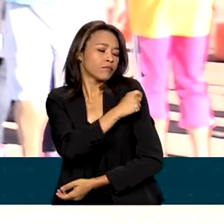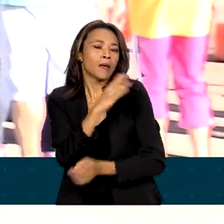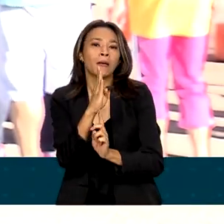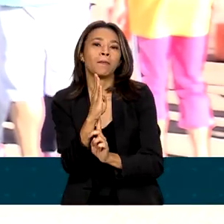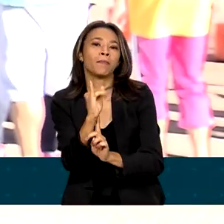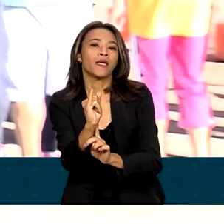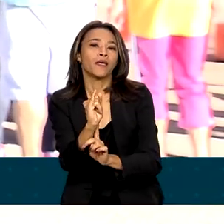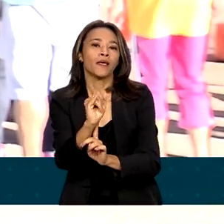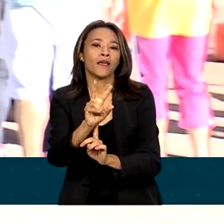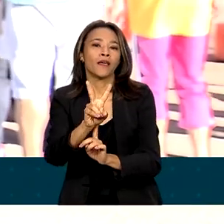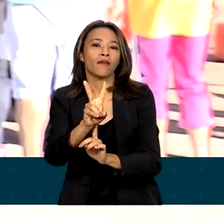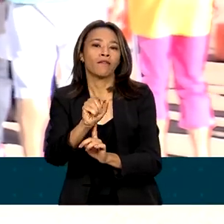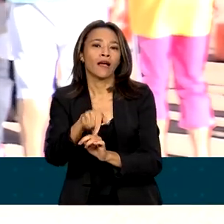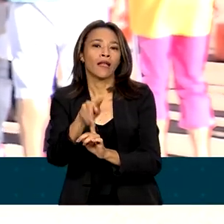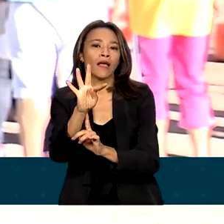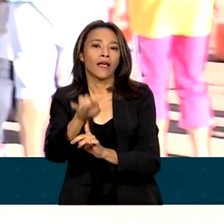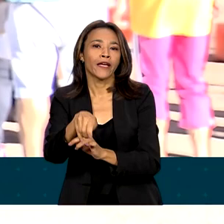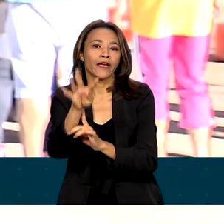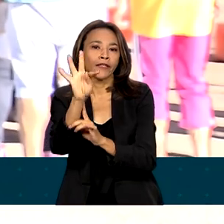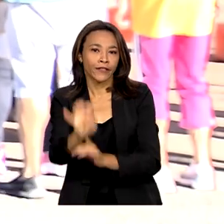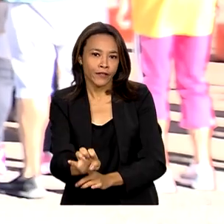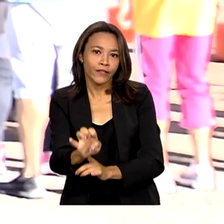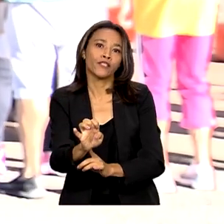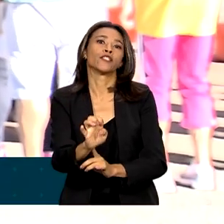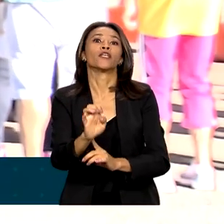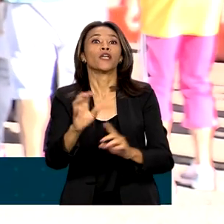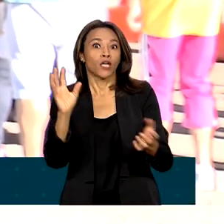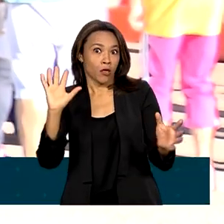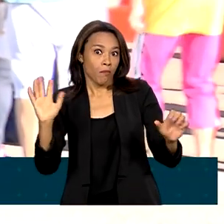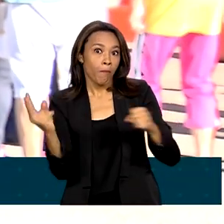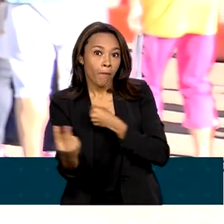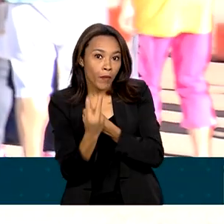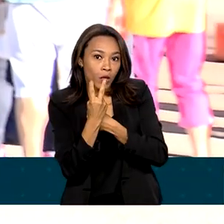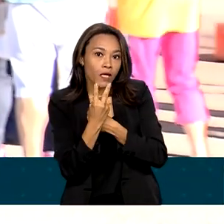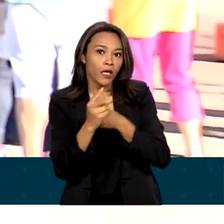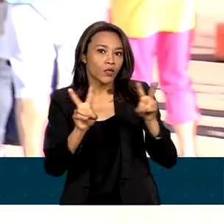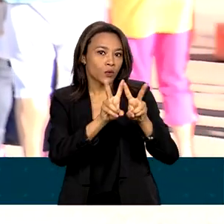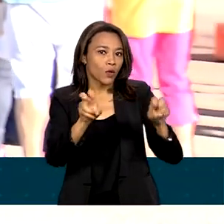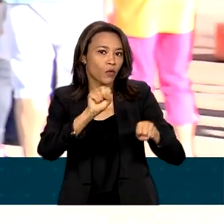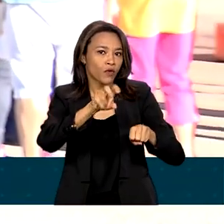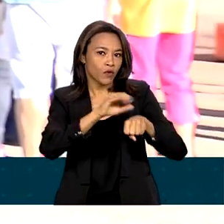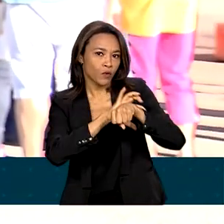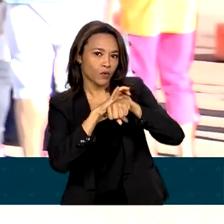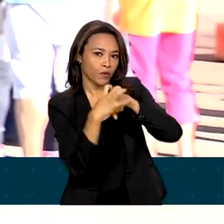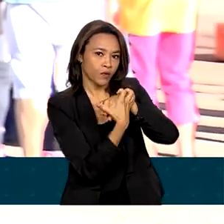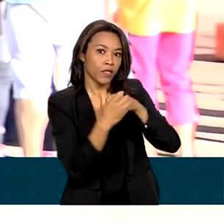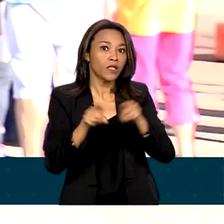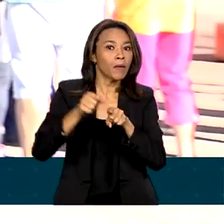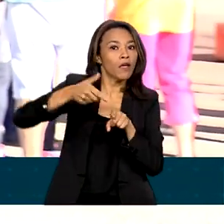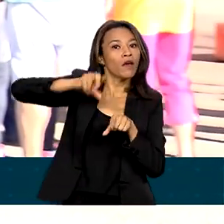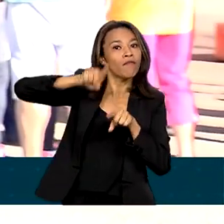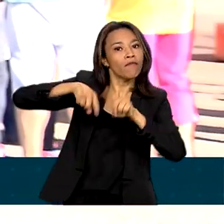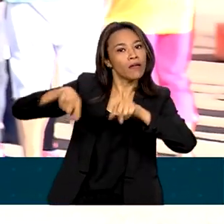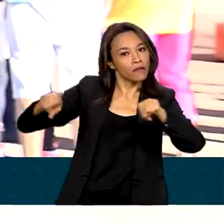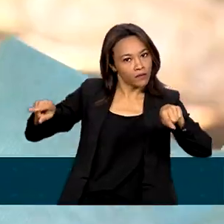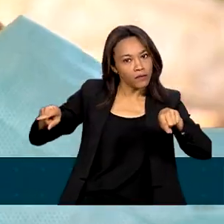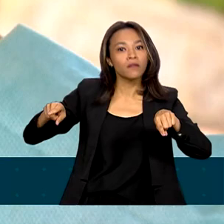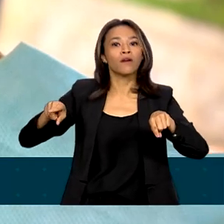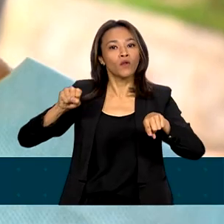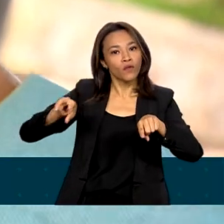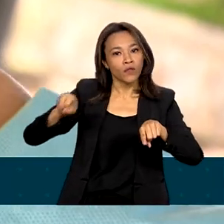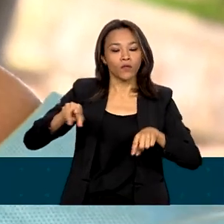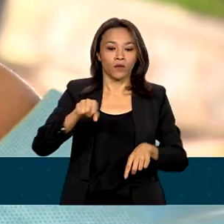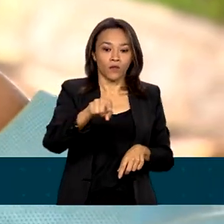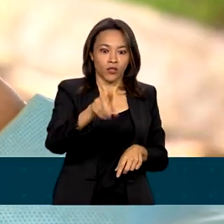contra o vírus original e também contra variante 19 inclusive aqui no posto onde a gente está